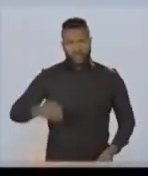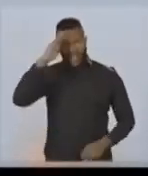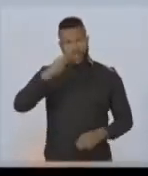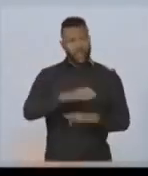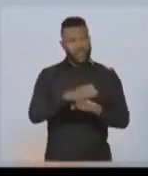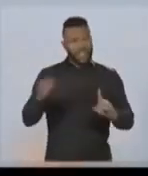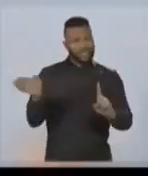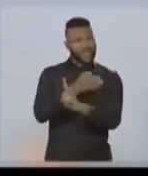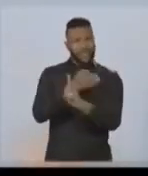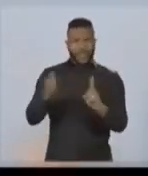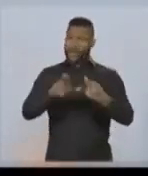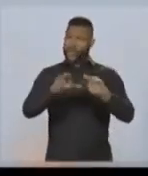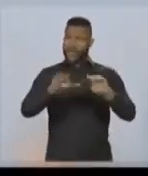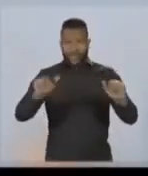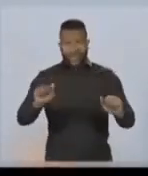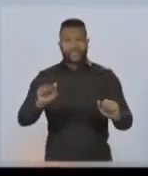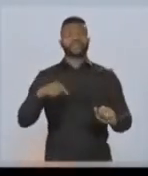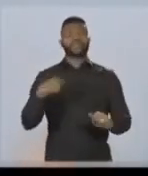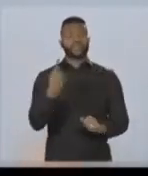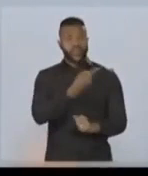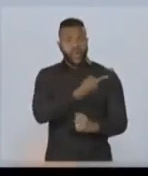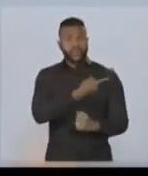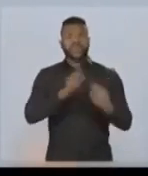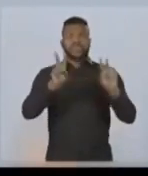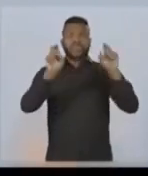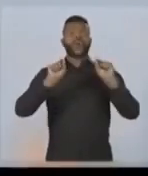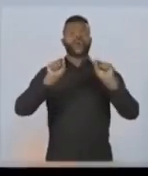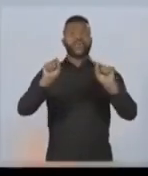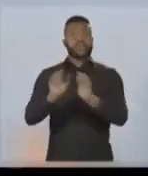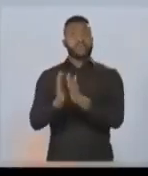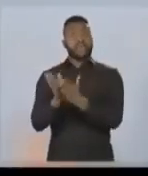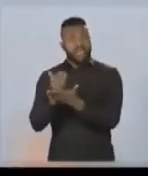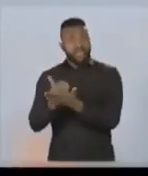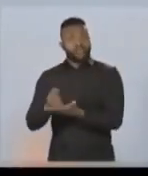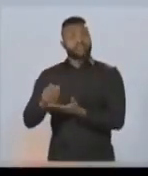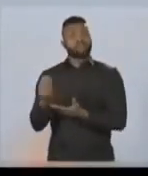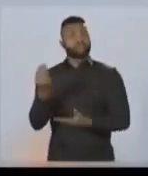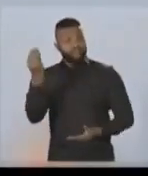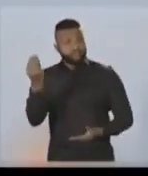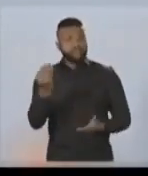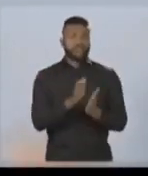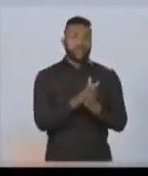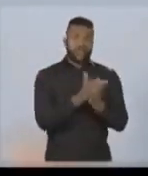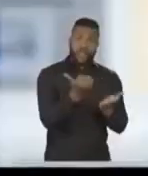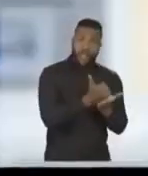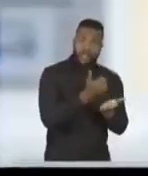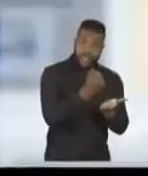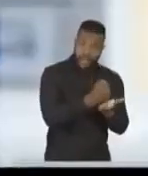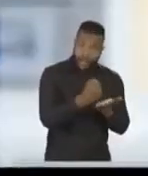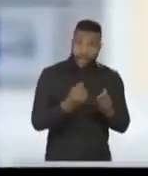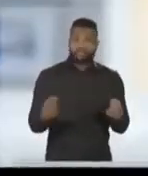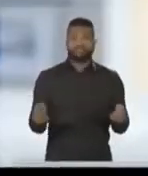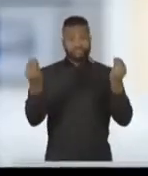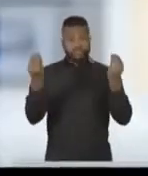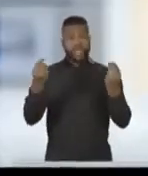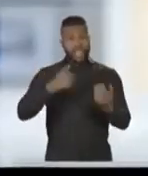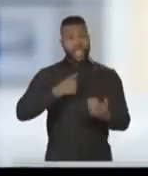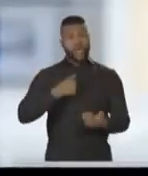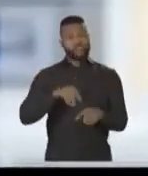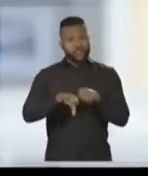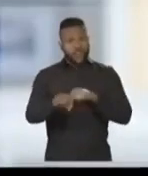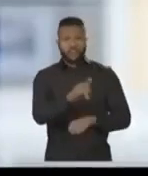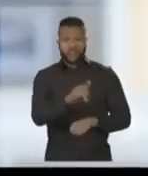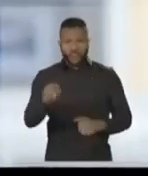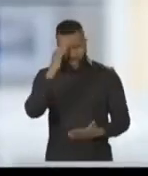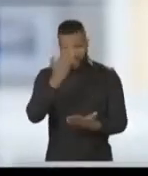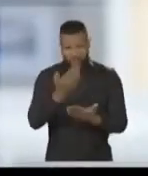nunca mais, tortura nunca mais. Nosso lema é um livro numa mão e uma carteira de trabalho na outra. Sou professor e acredito